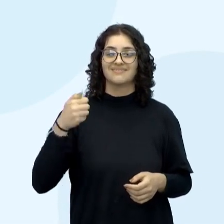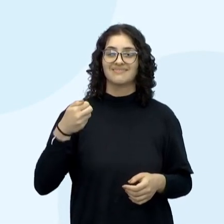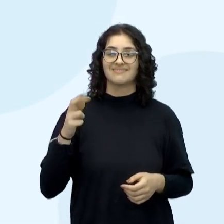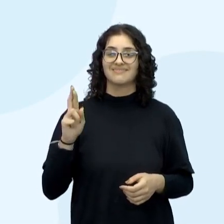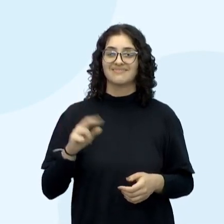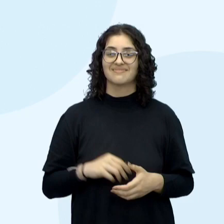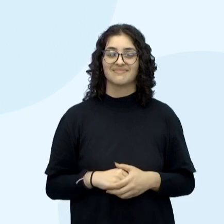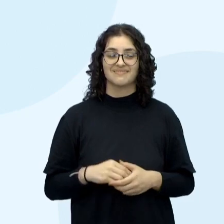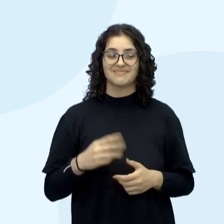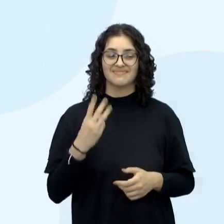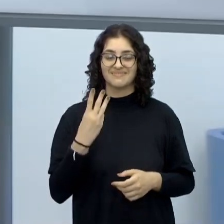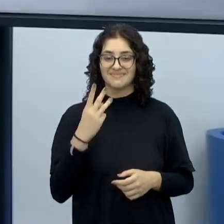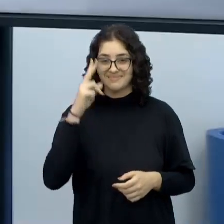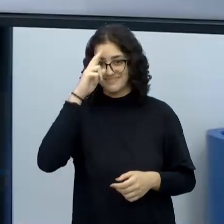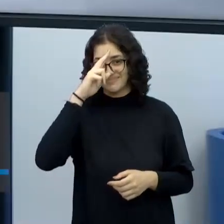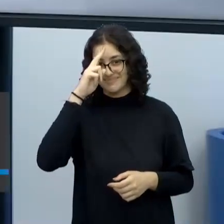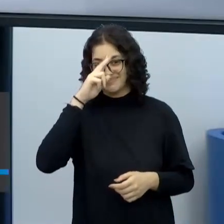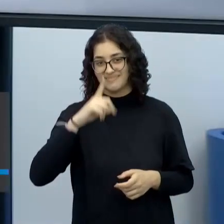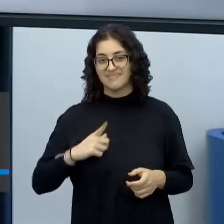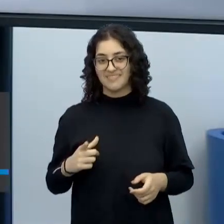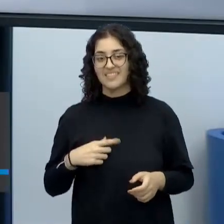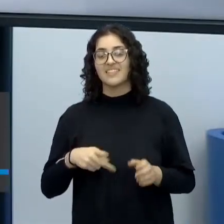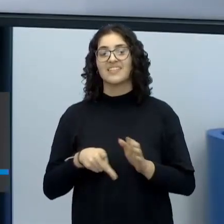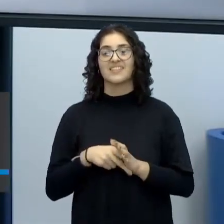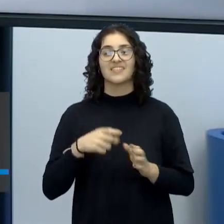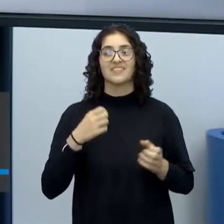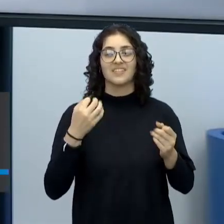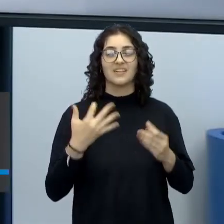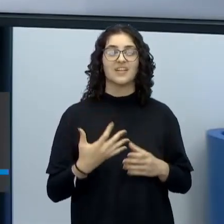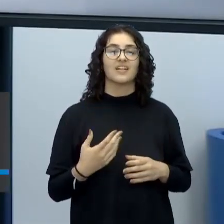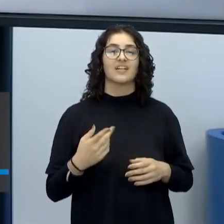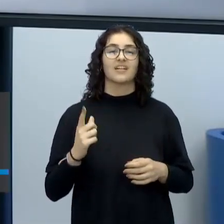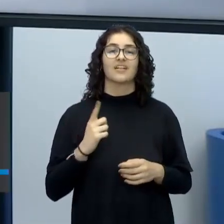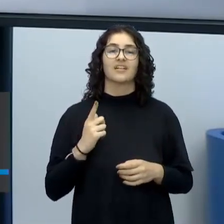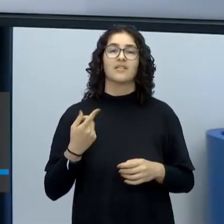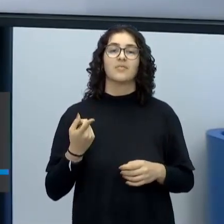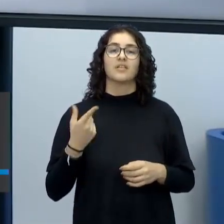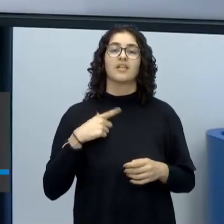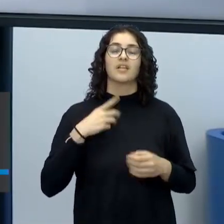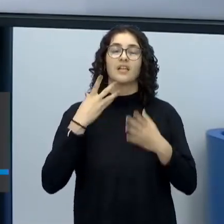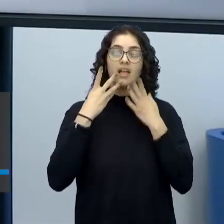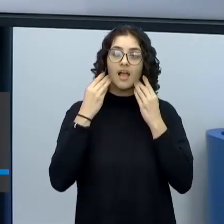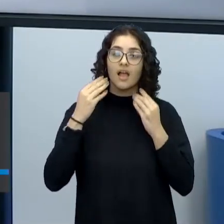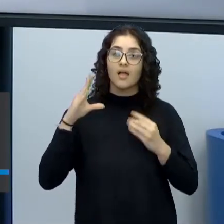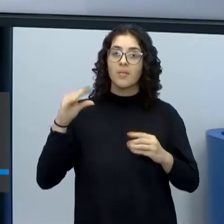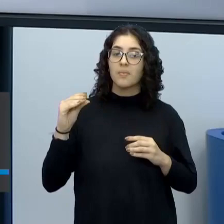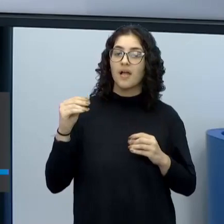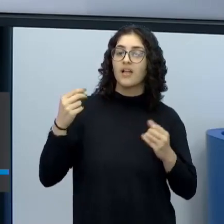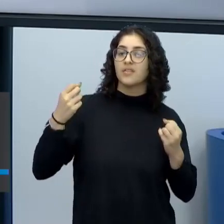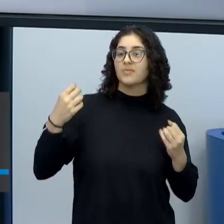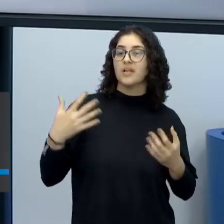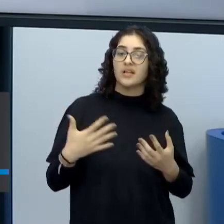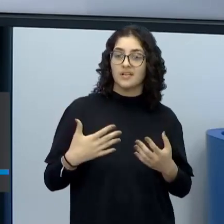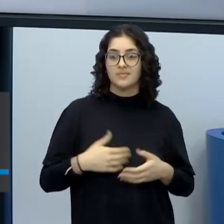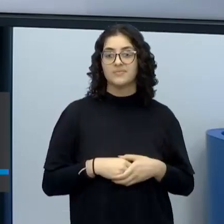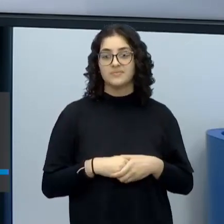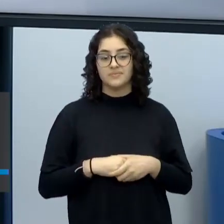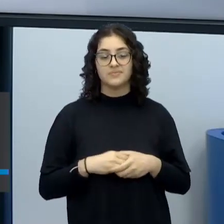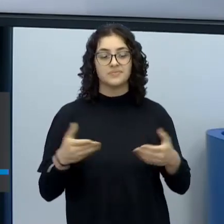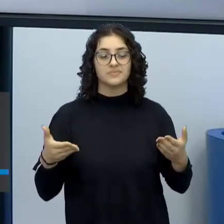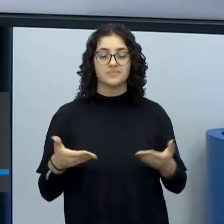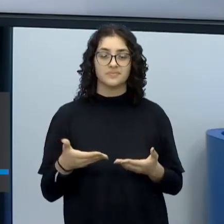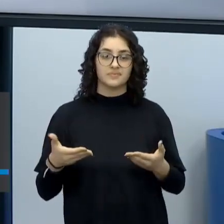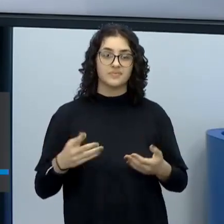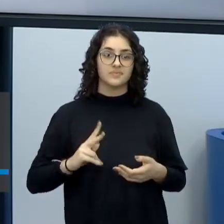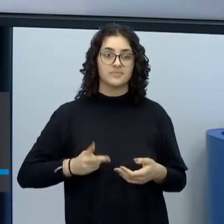criou 2 histórias, né? Um gatinho sozinho lá falando com o usuário, Isso. e depois um gato e um pato interagindo, um falando com o outro, se apresentando. E hoje a gente